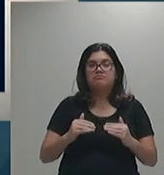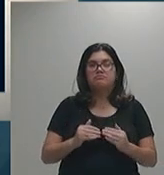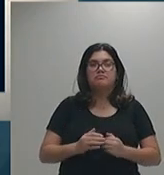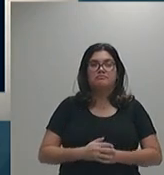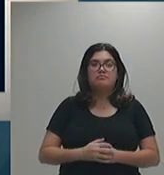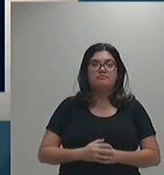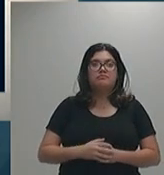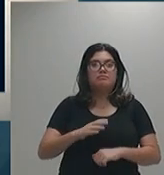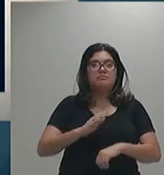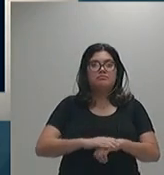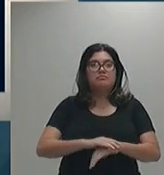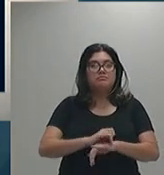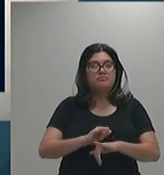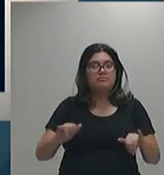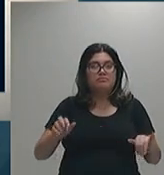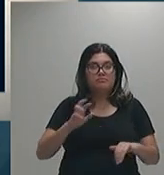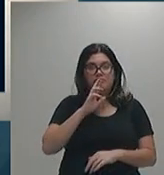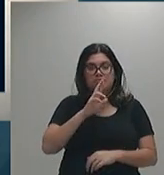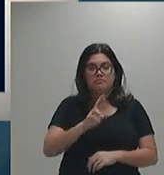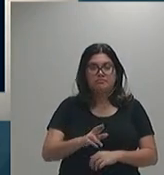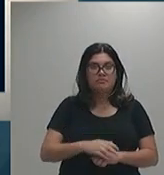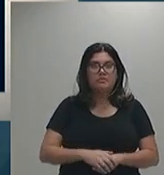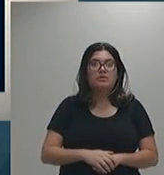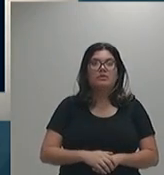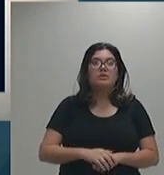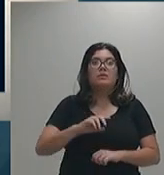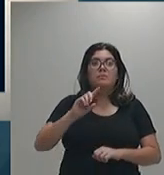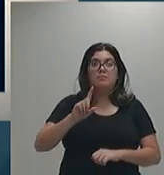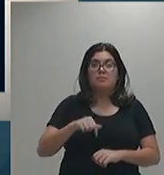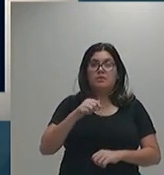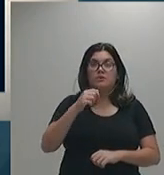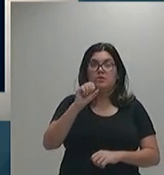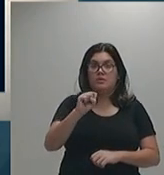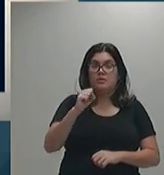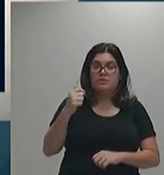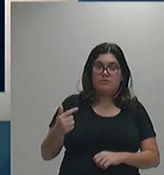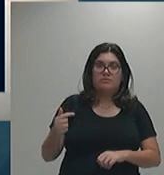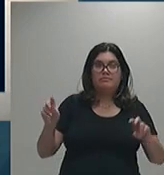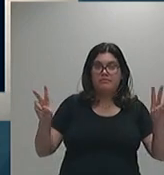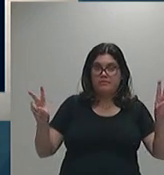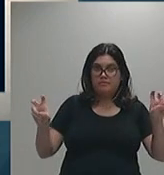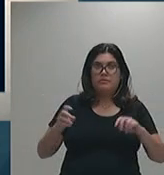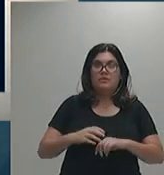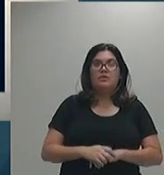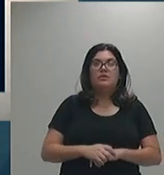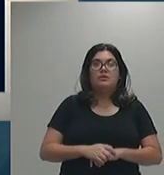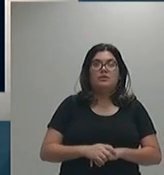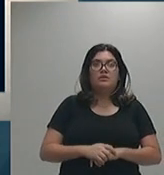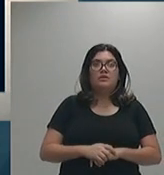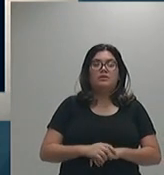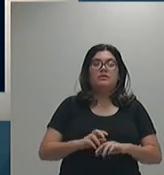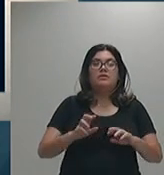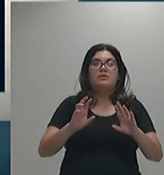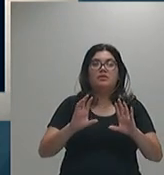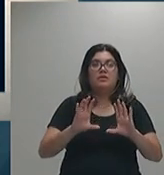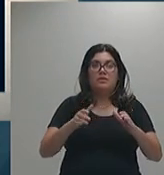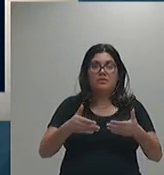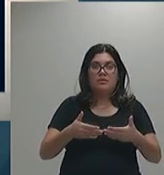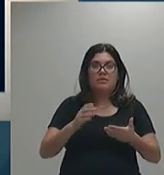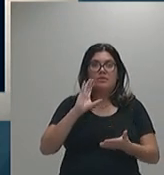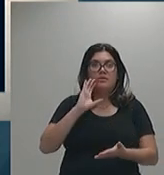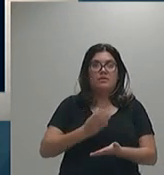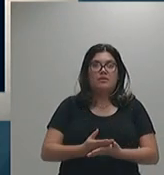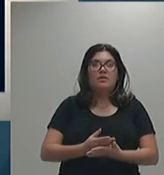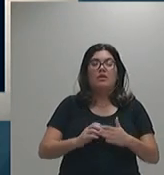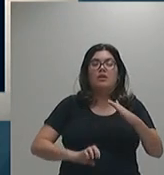o resultado no tema tema 1082 a seção fixa a seguinte tese a operadora mesmo